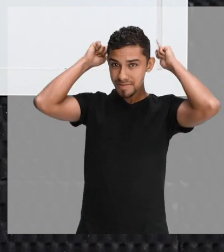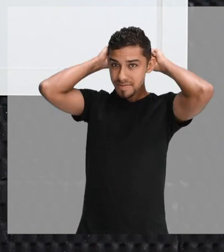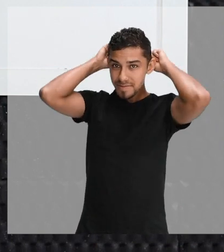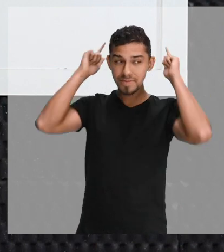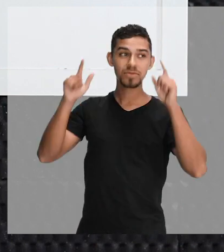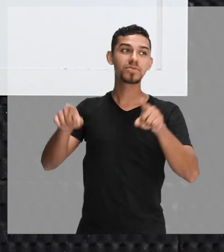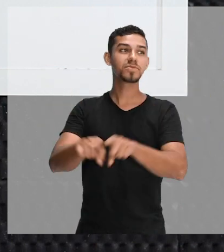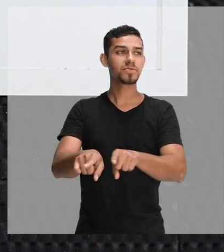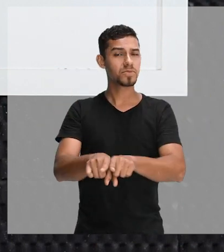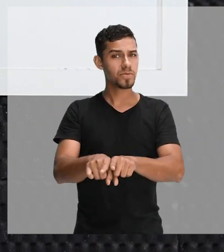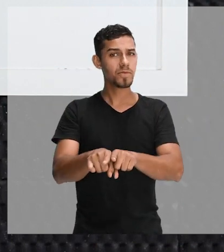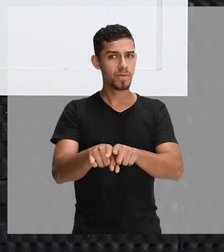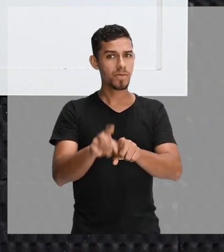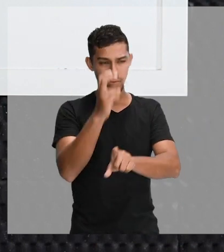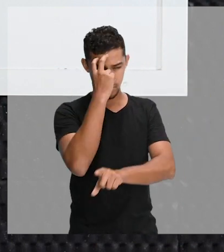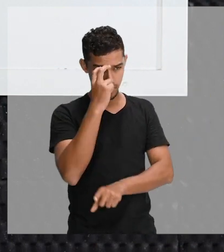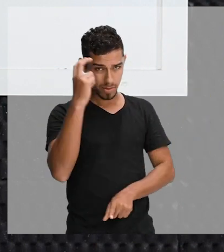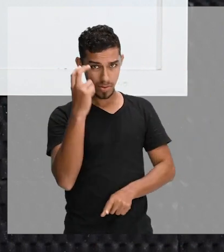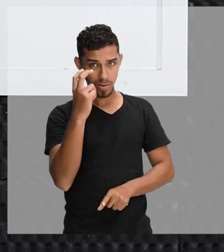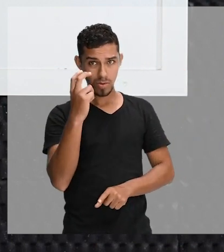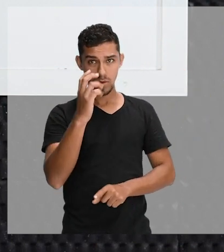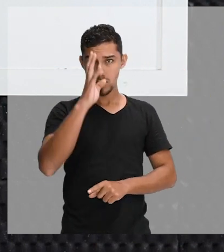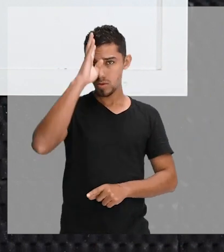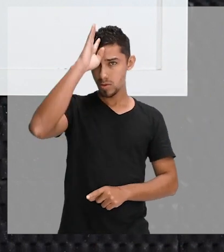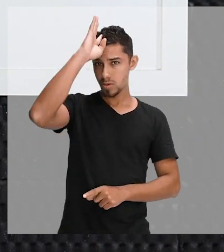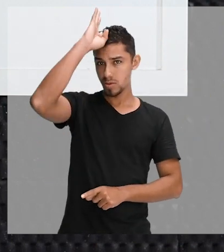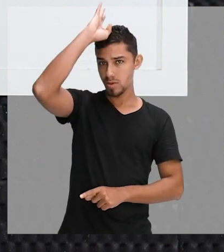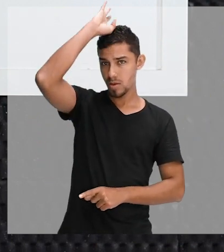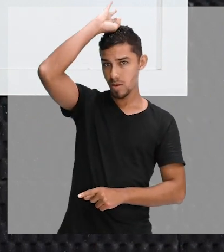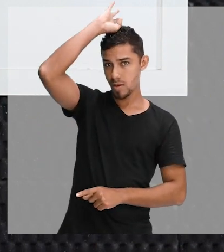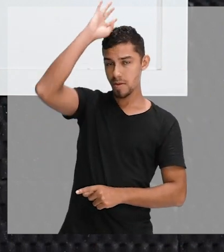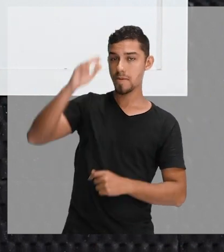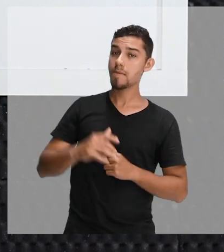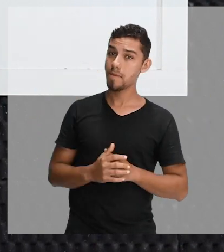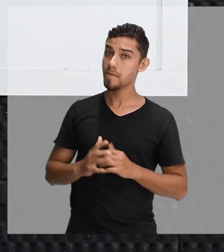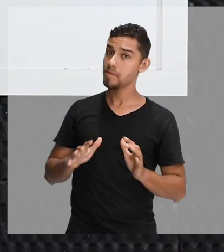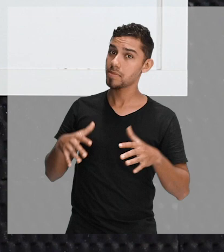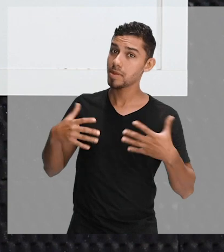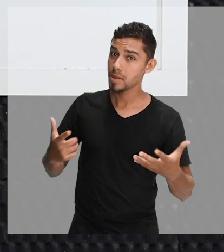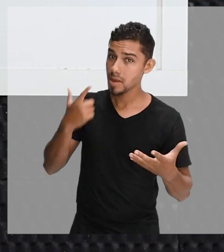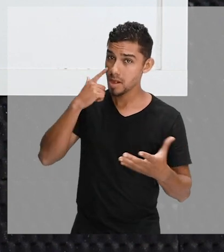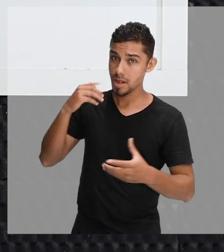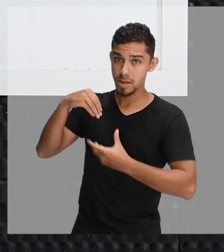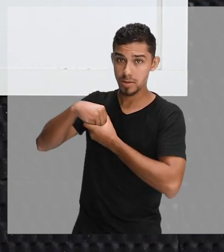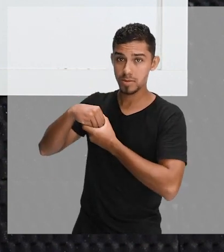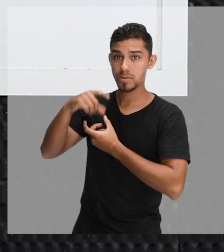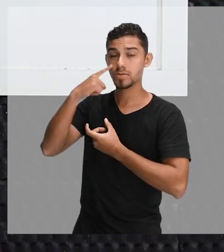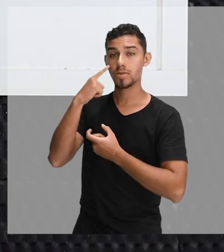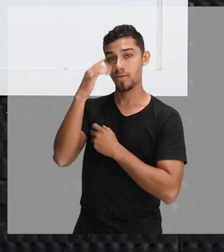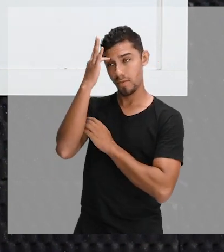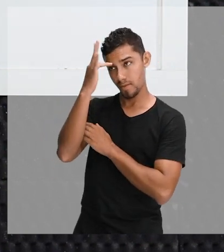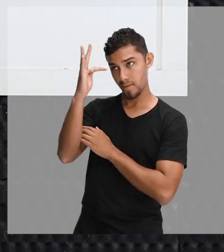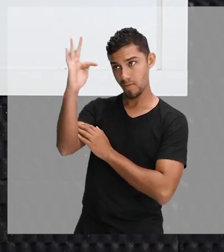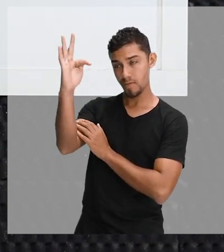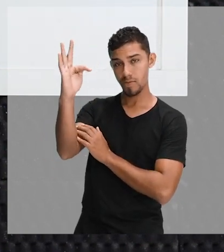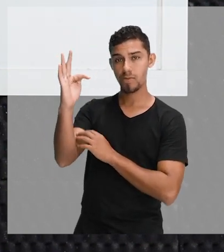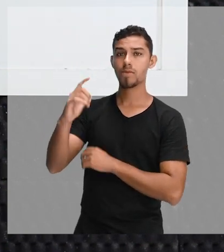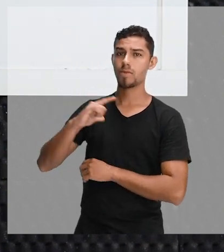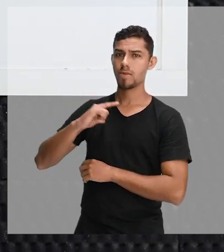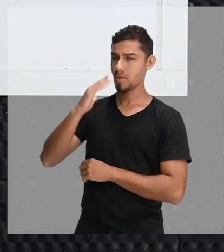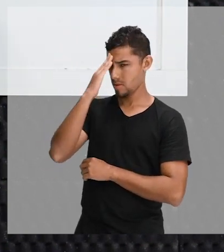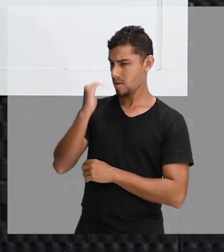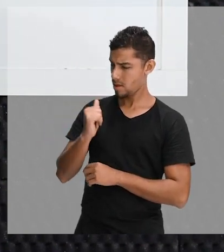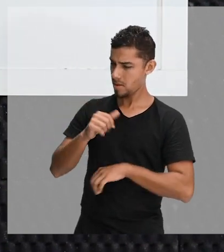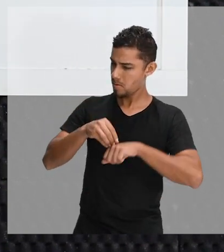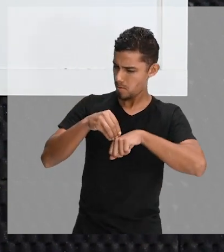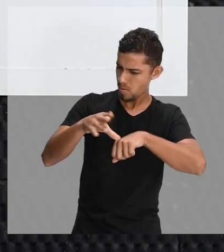cultura romana também, certo? Obviamente que dentro da filosofia, você sabe, vou só lembrar vocês, fica essa